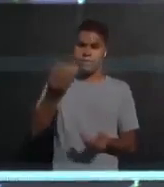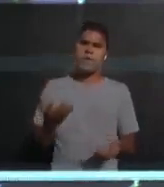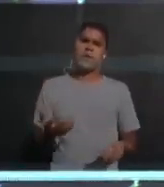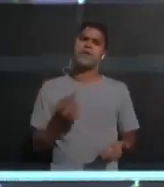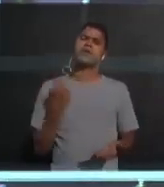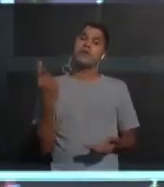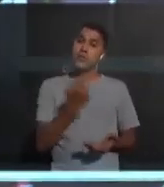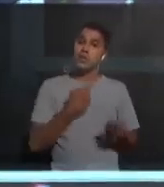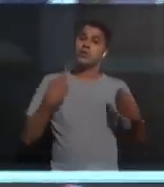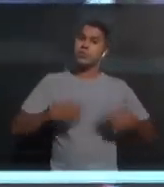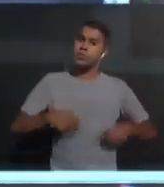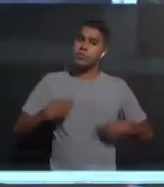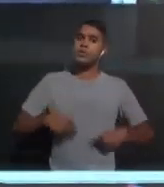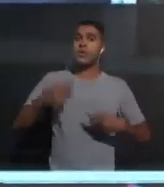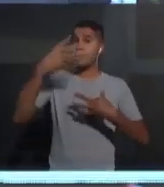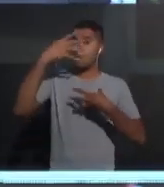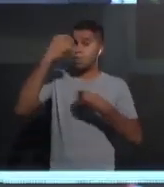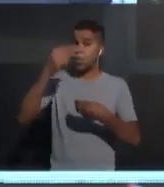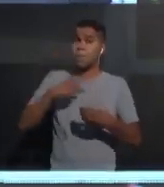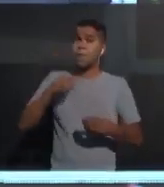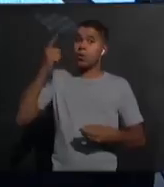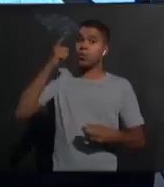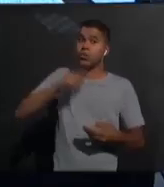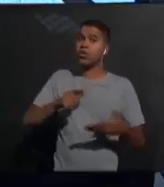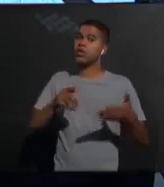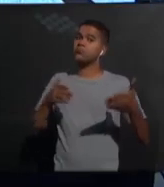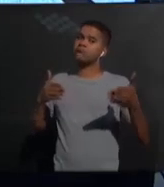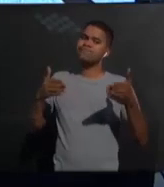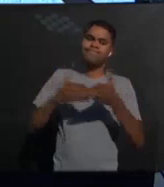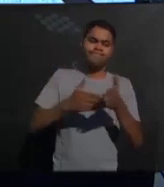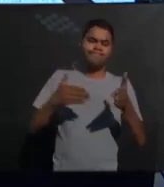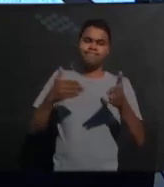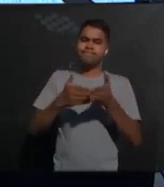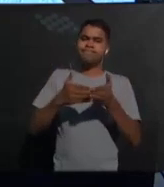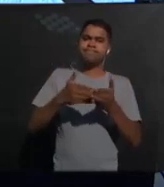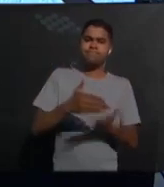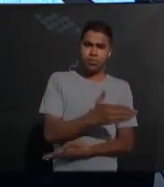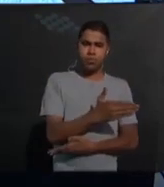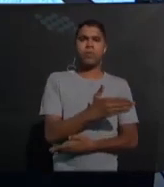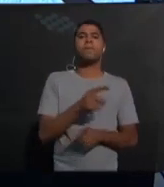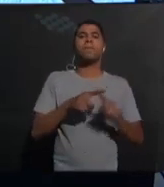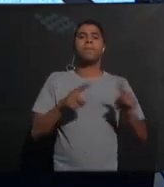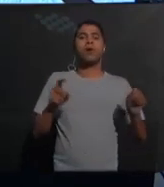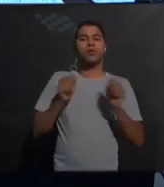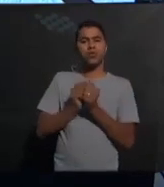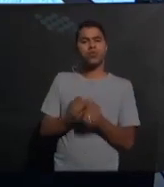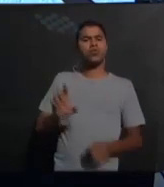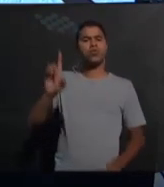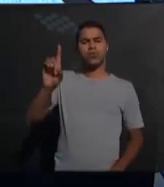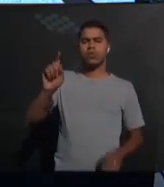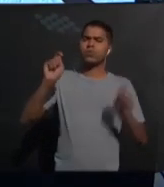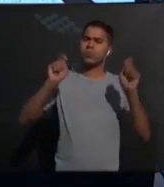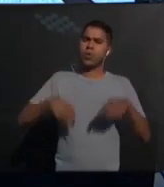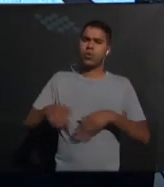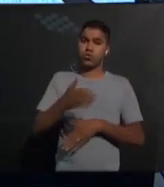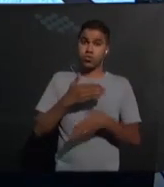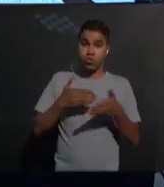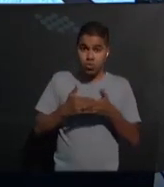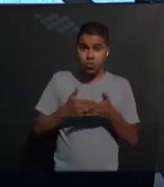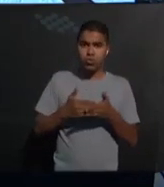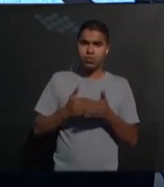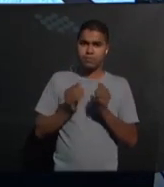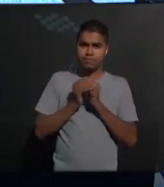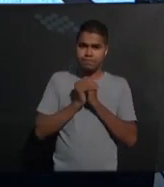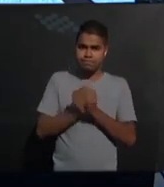nós vencermos os nossos desafios as nossas mudas que vem mas nele nós podemos todas as coisas a man